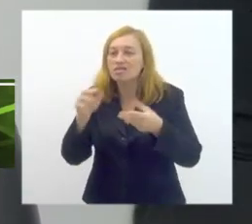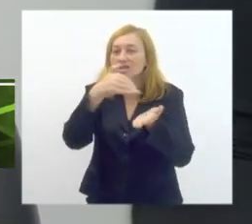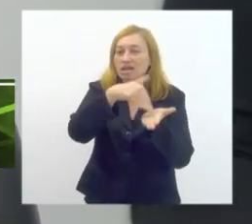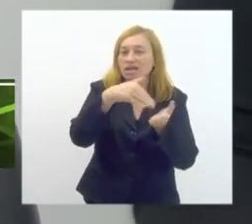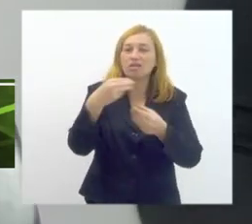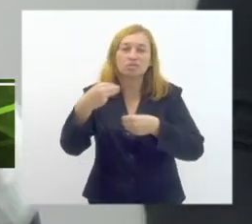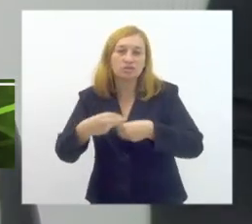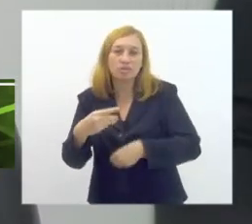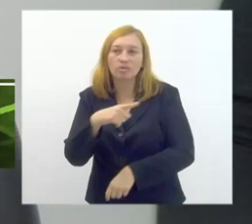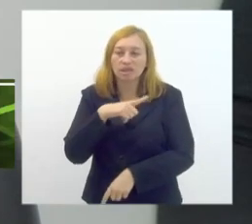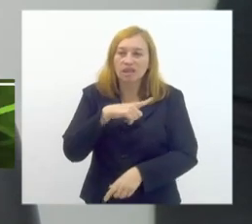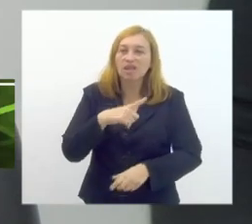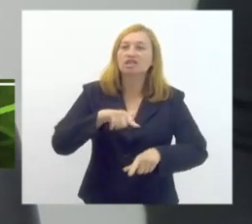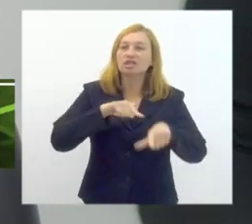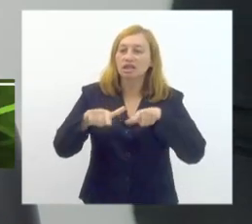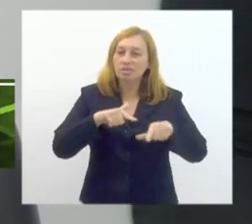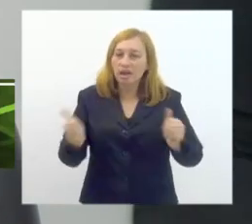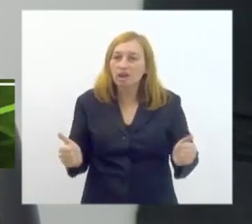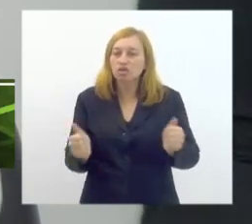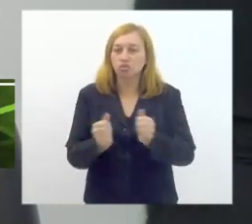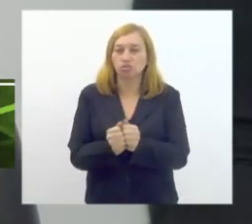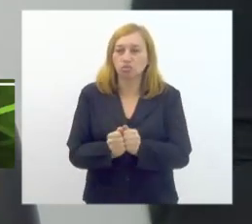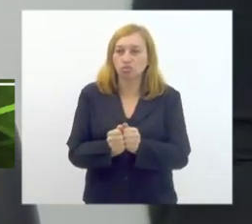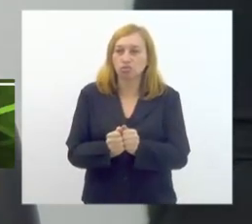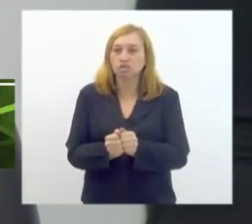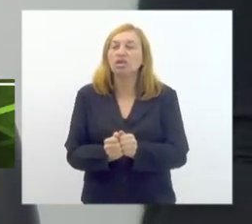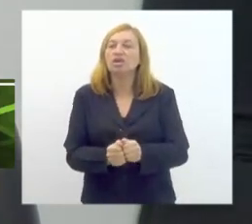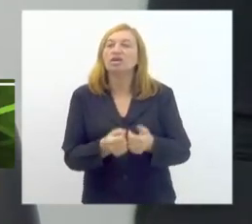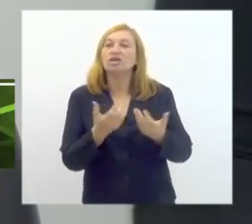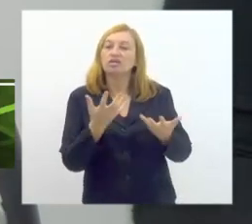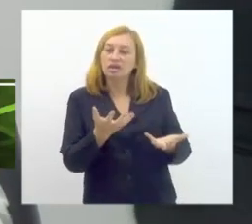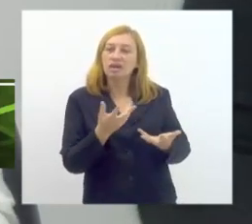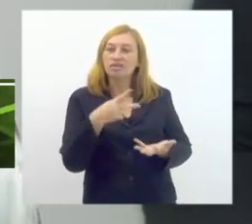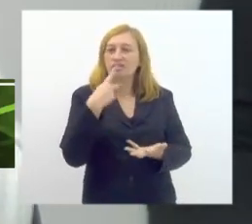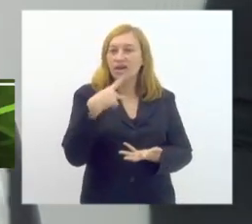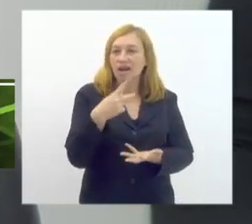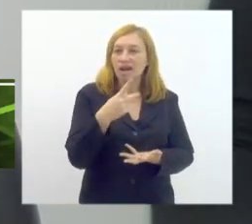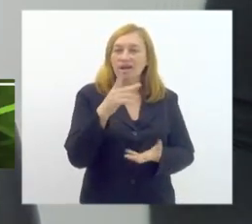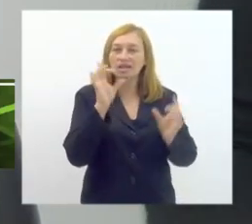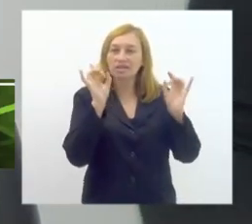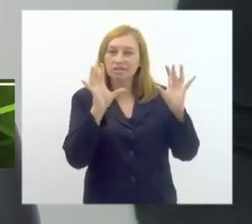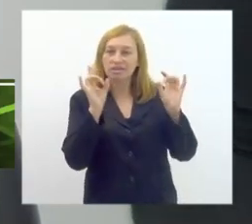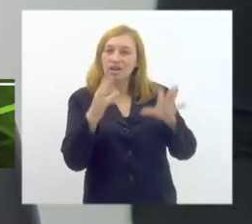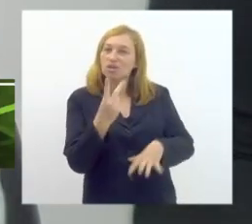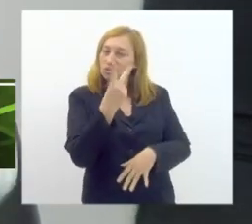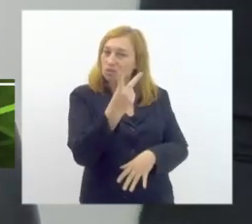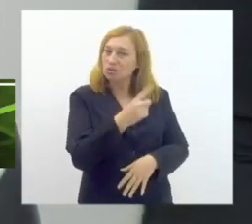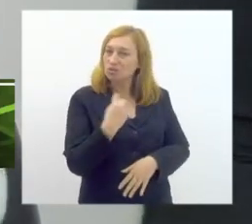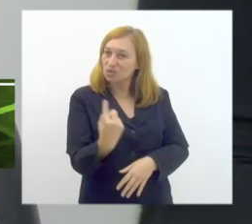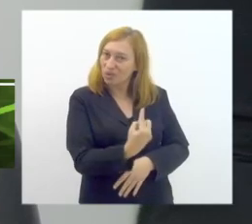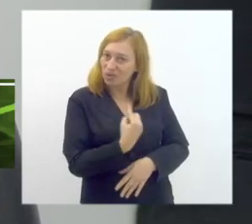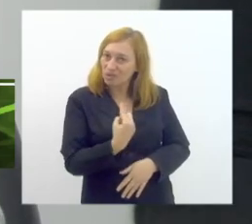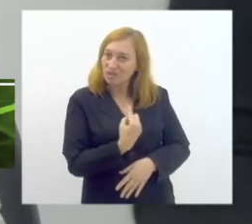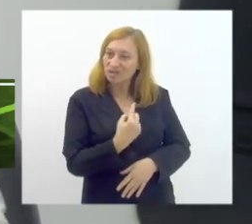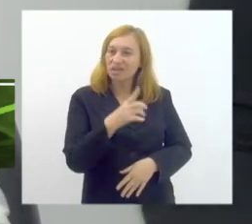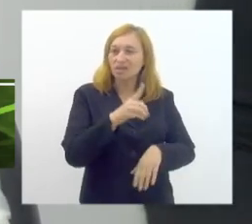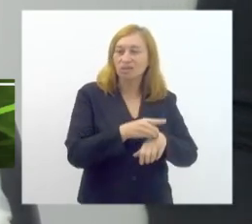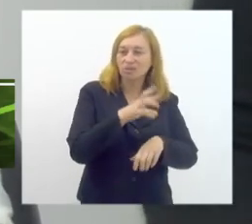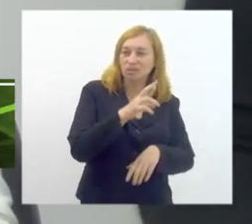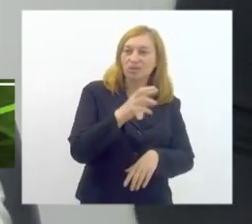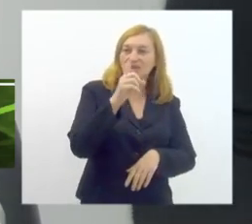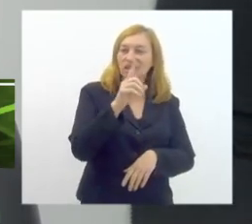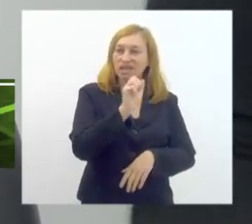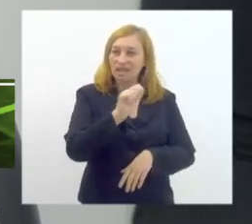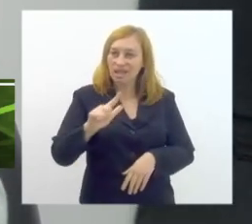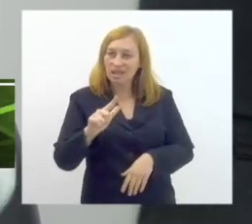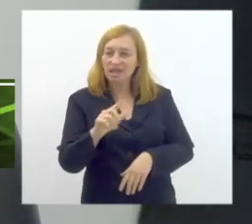municipais têm de trabalhar em conjunto. Eu quero citar especialmente dois dos nossos da região, que é o doutor Daniel, secretário